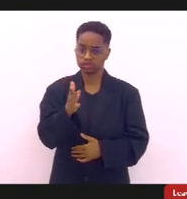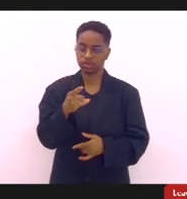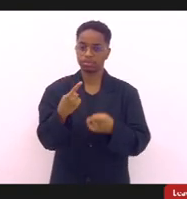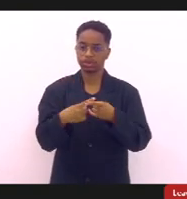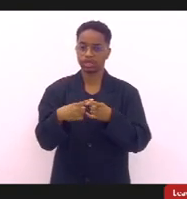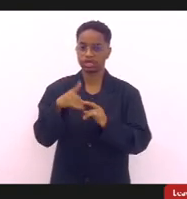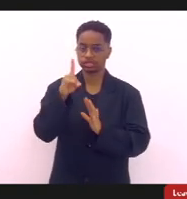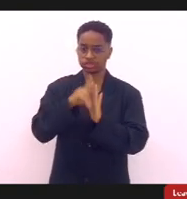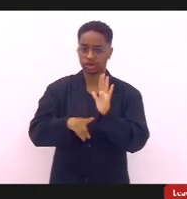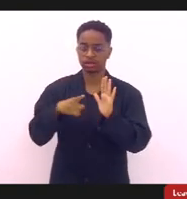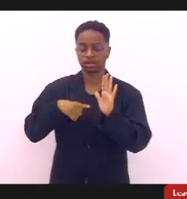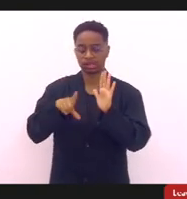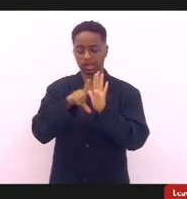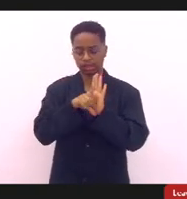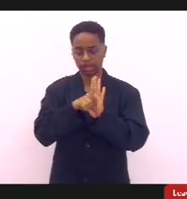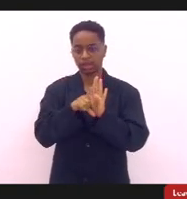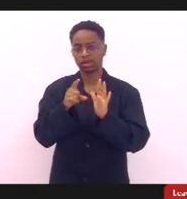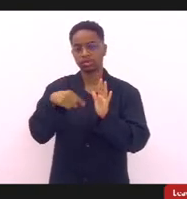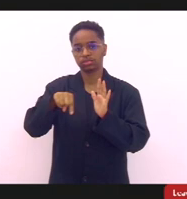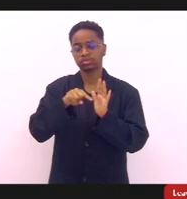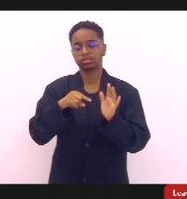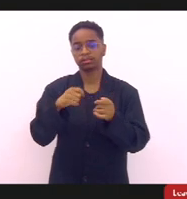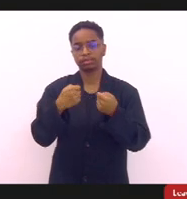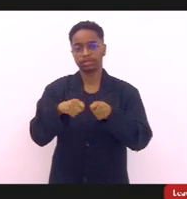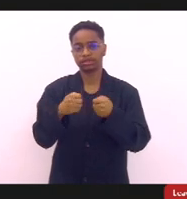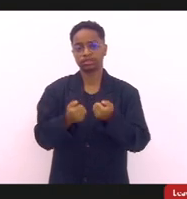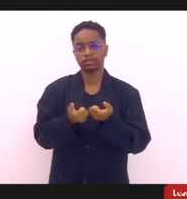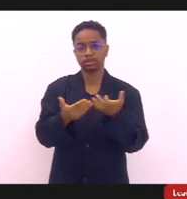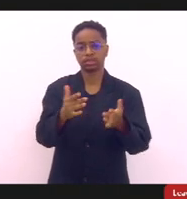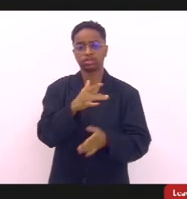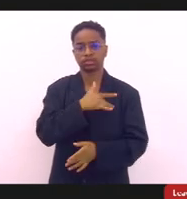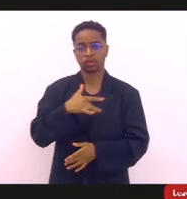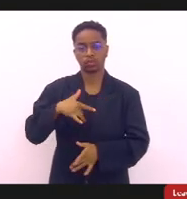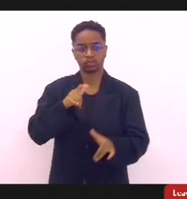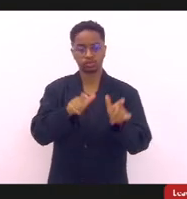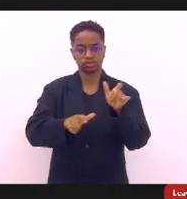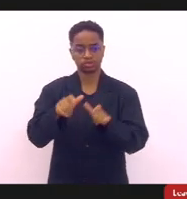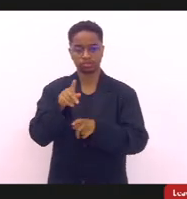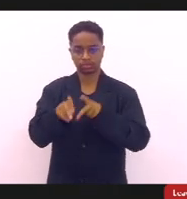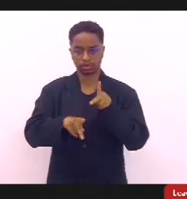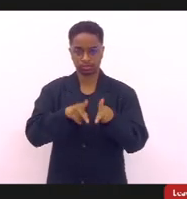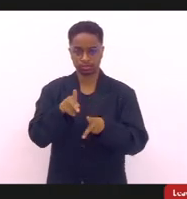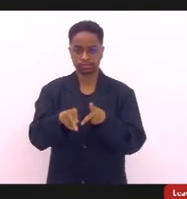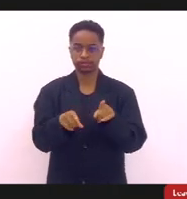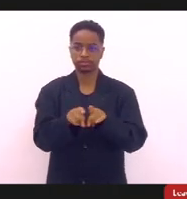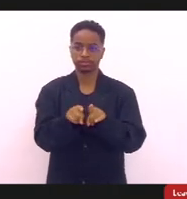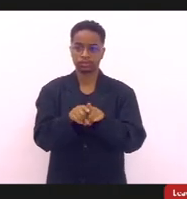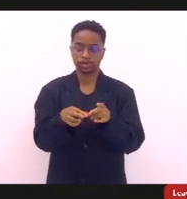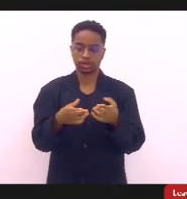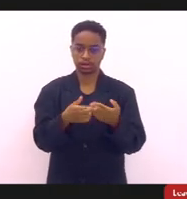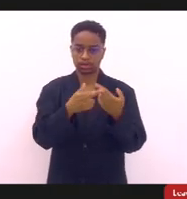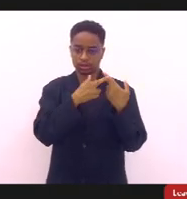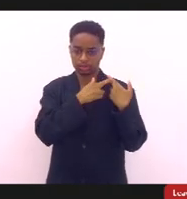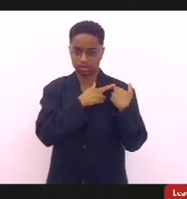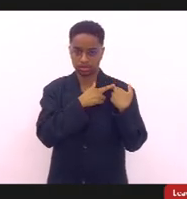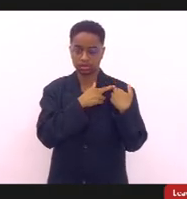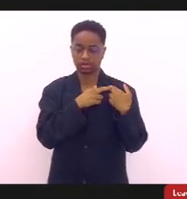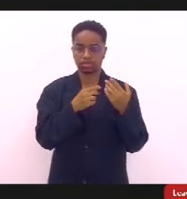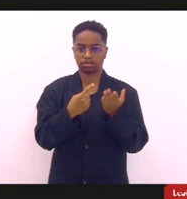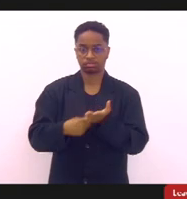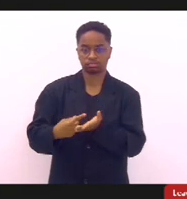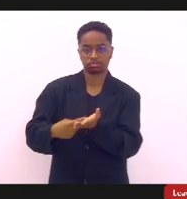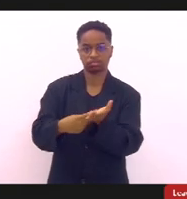direito estabelecido em lei, a gente precisa garantir saúde para essa população, né? É responsabilidade